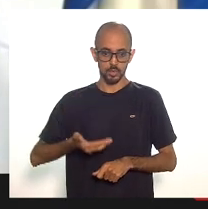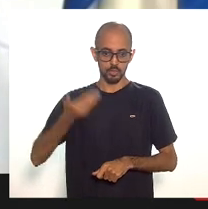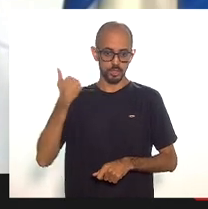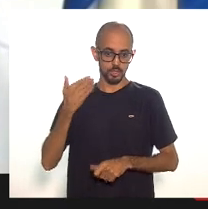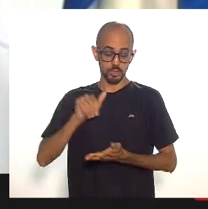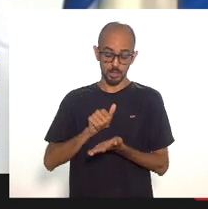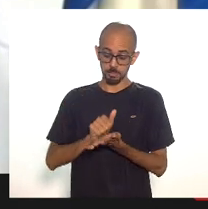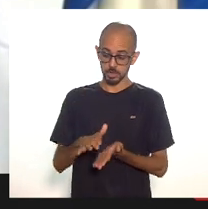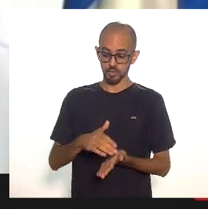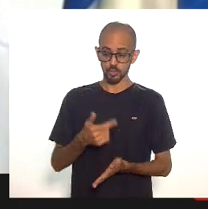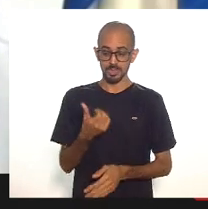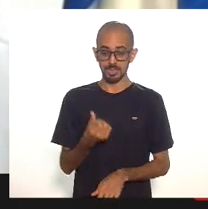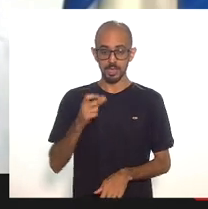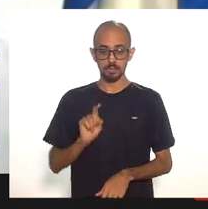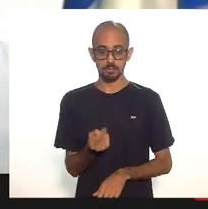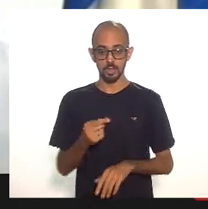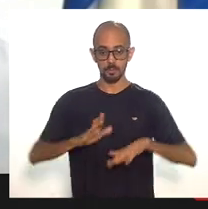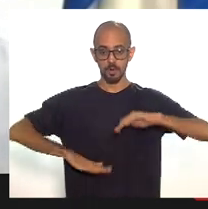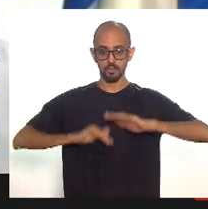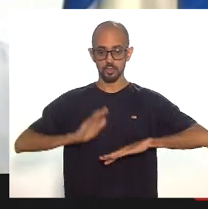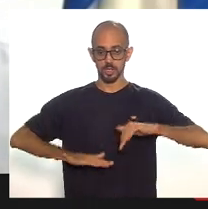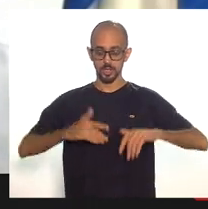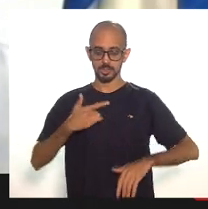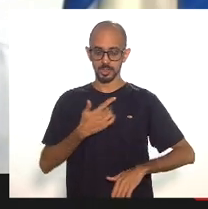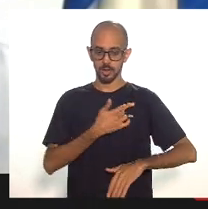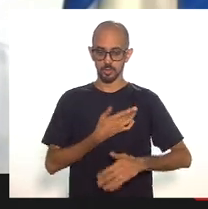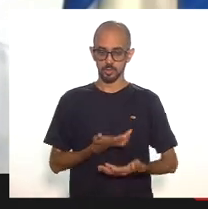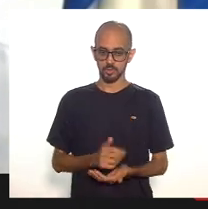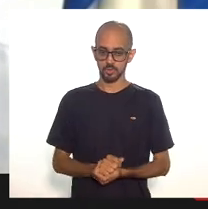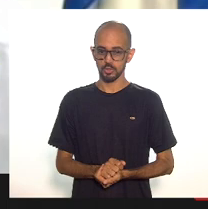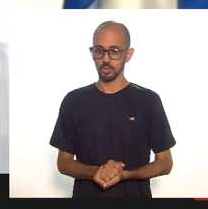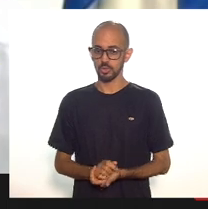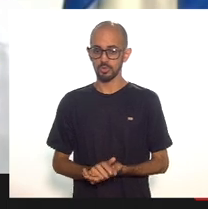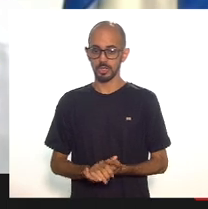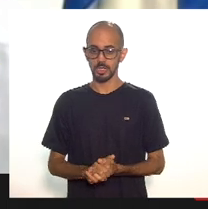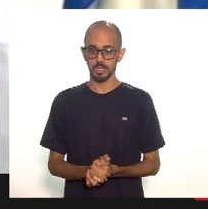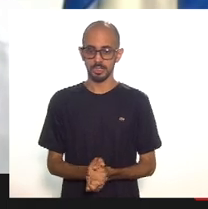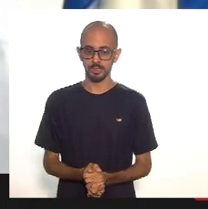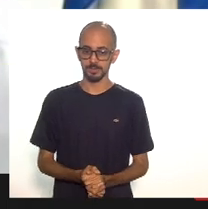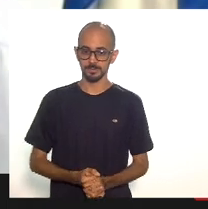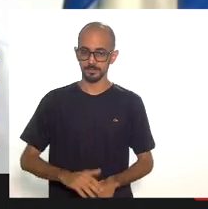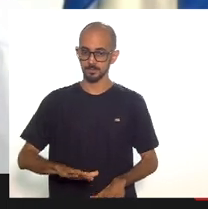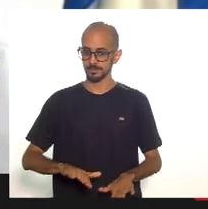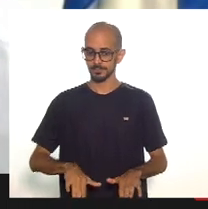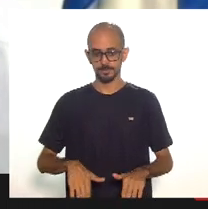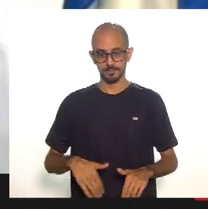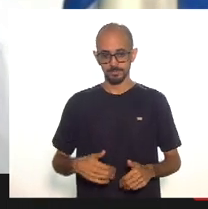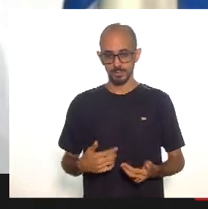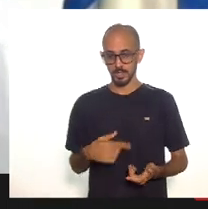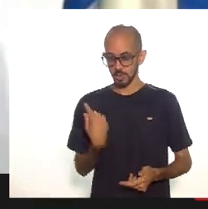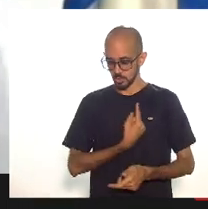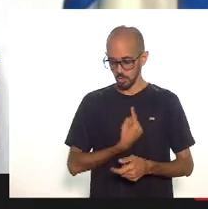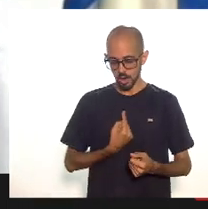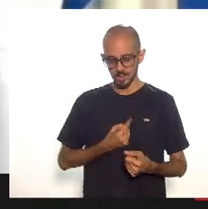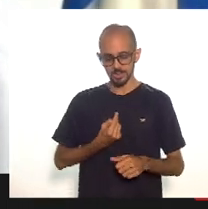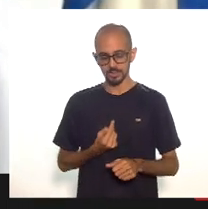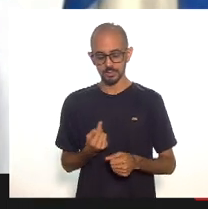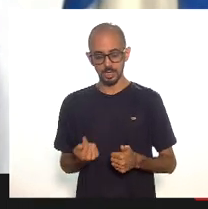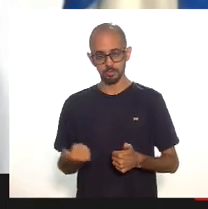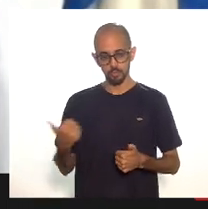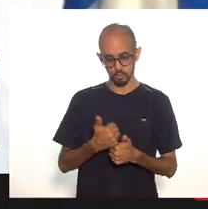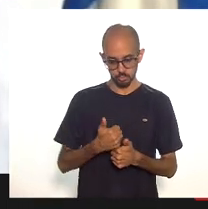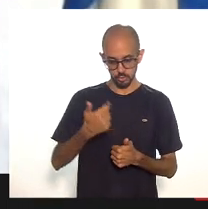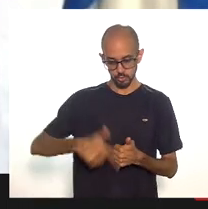saúde na cidade do Rio de Janeiro, foram 6 mil profissionais a menos na gestão Crivella, e a gente está gradativamente recompondo essa